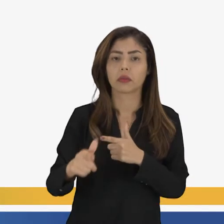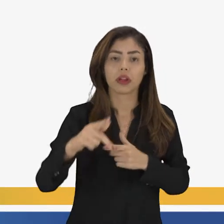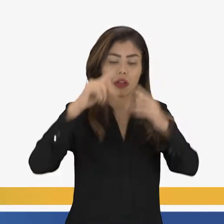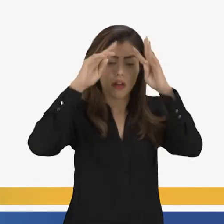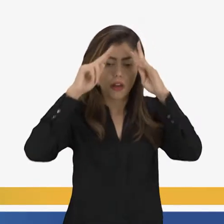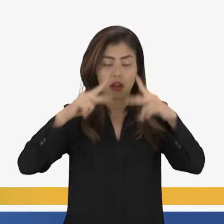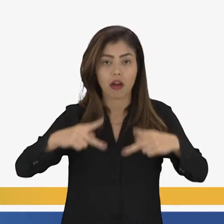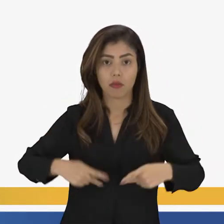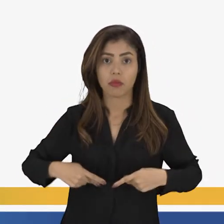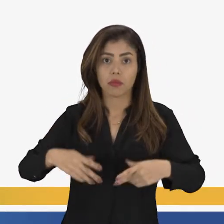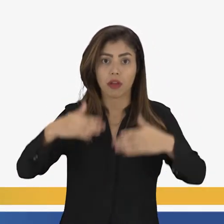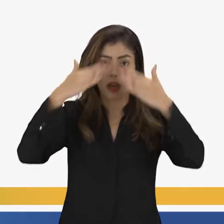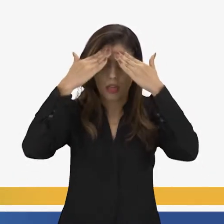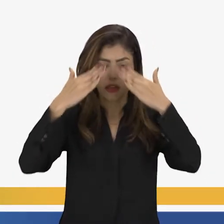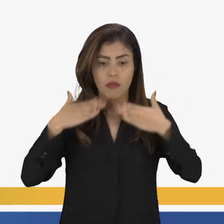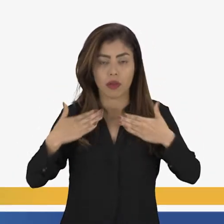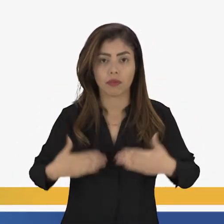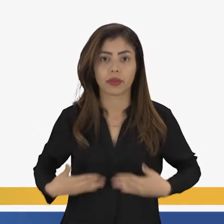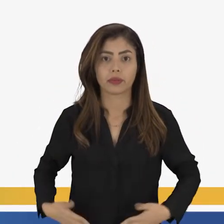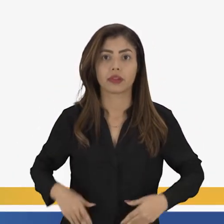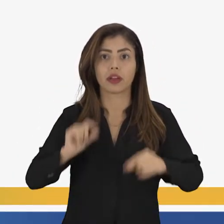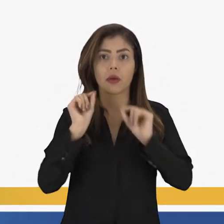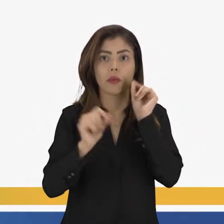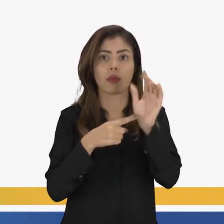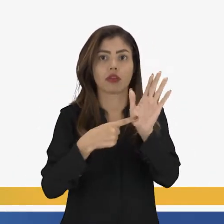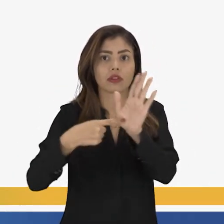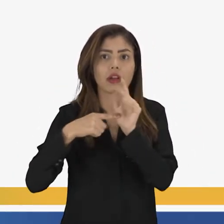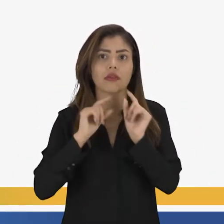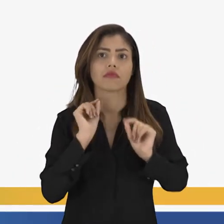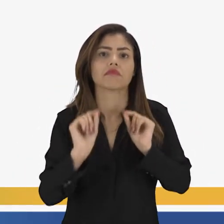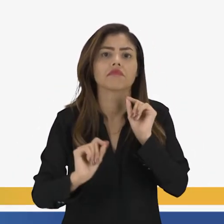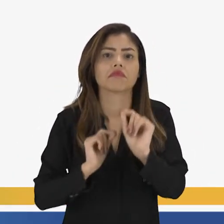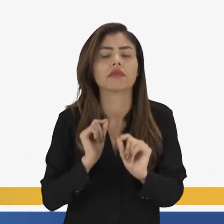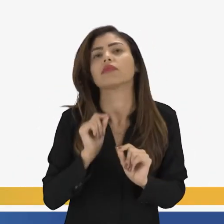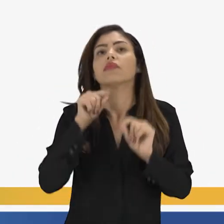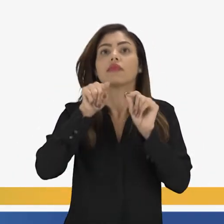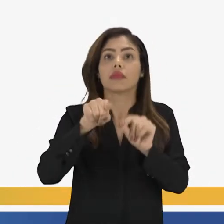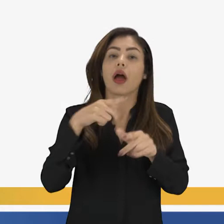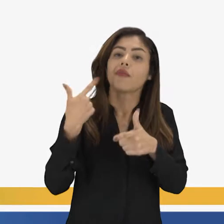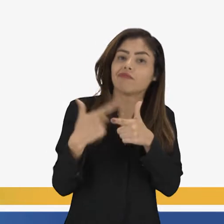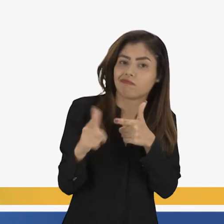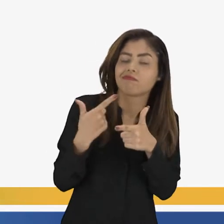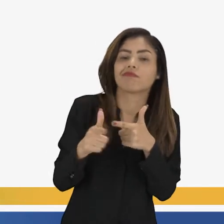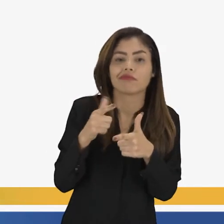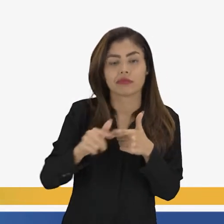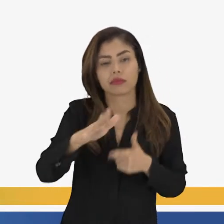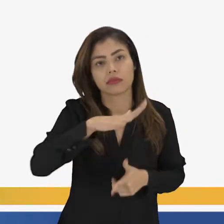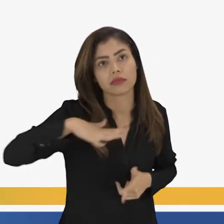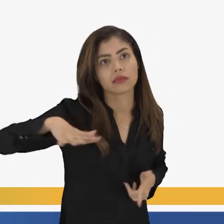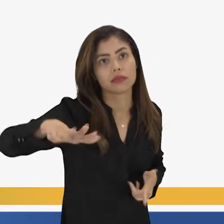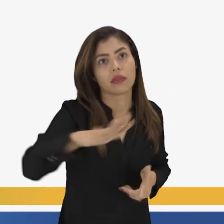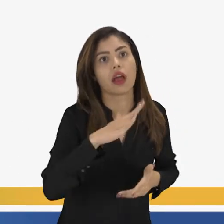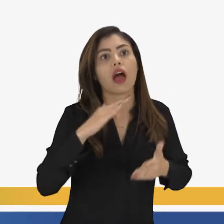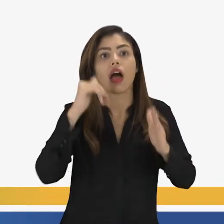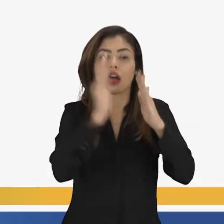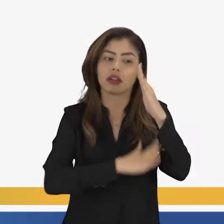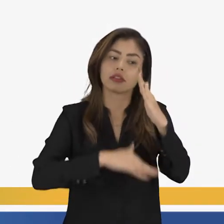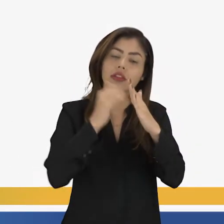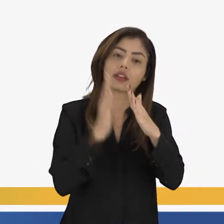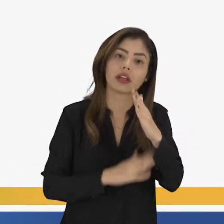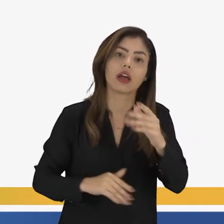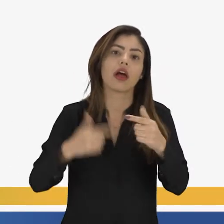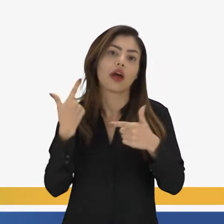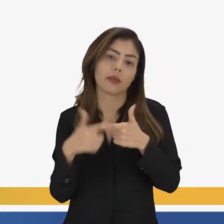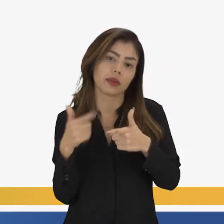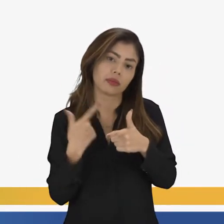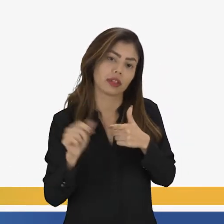ou física. E com isso eles queriam mostrar o quê? Que isso era um problema social, que as obras de arte